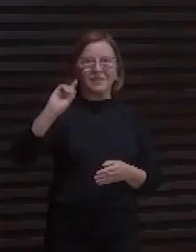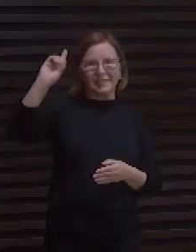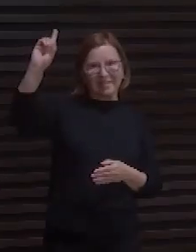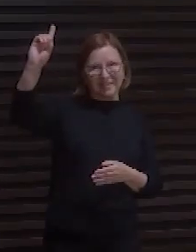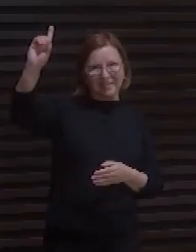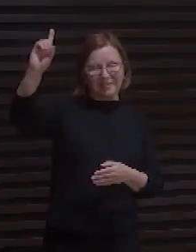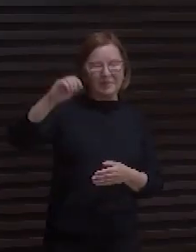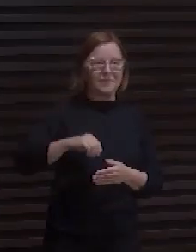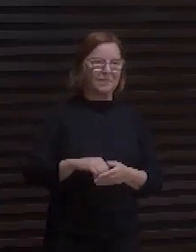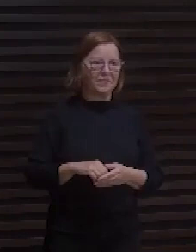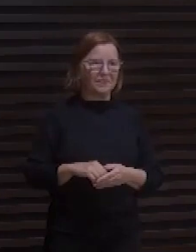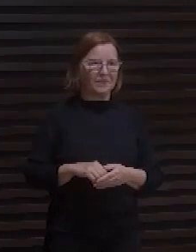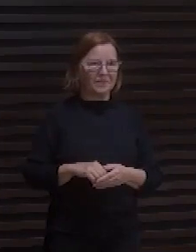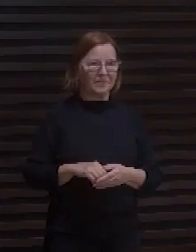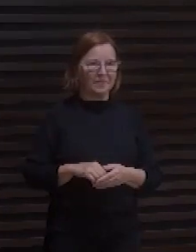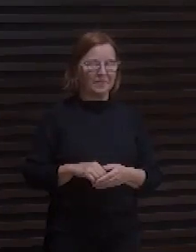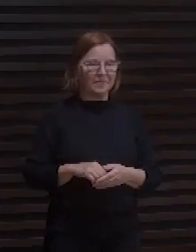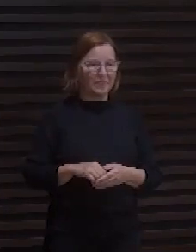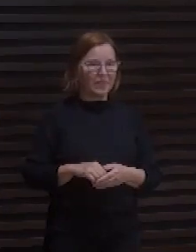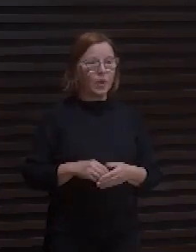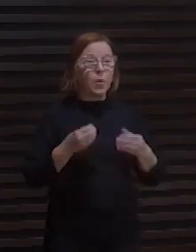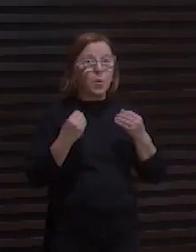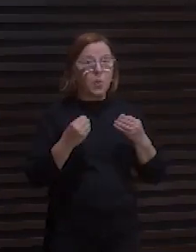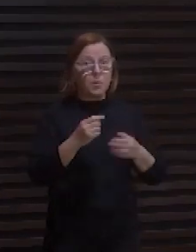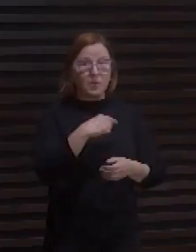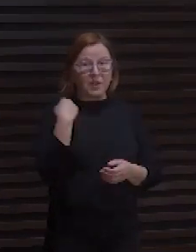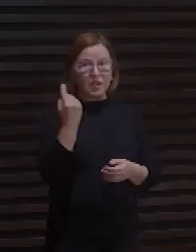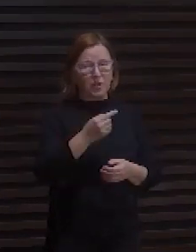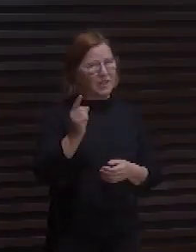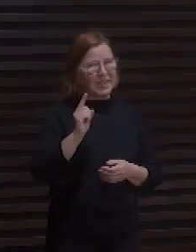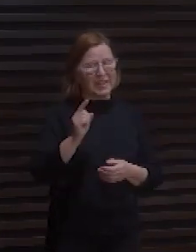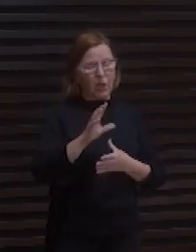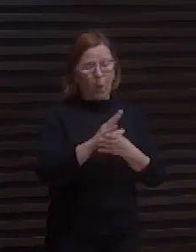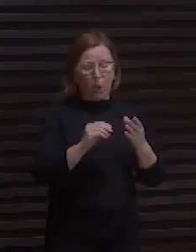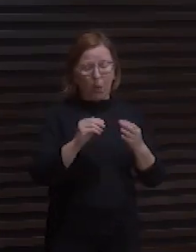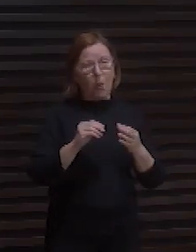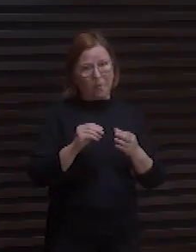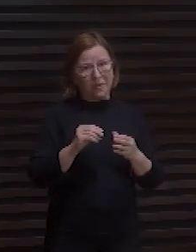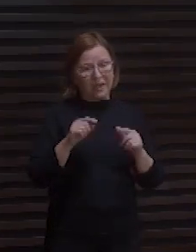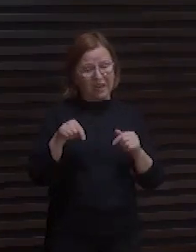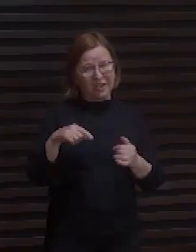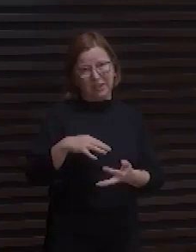Está aqui muito claramente na passagem. Como que nós não vamos nos conformar com este mundo